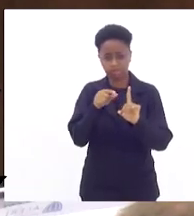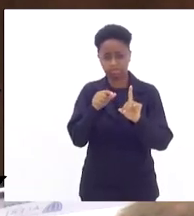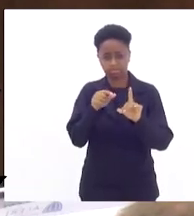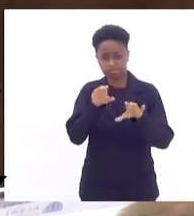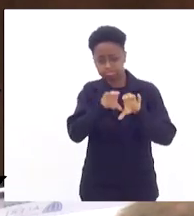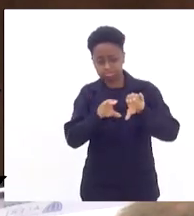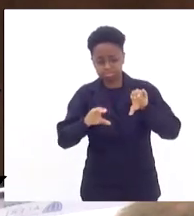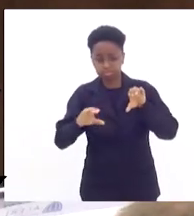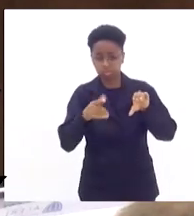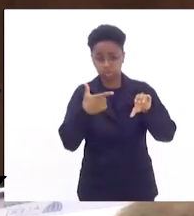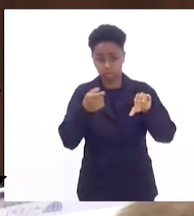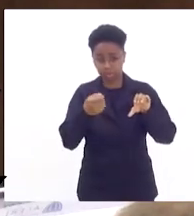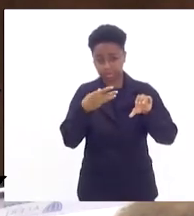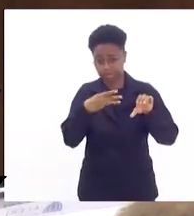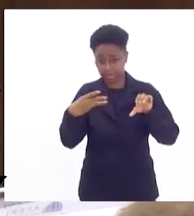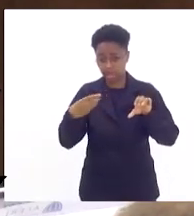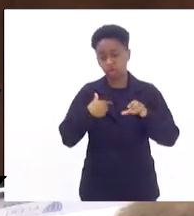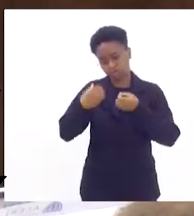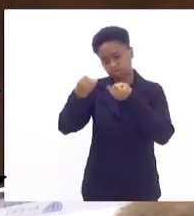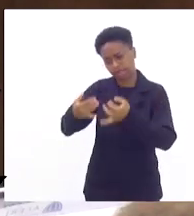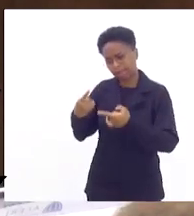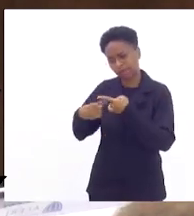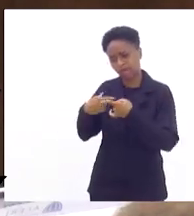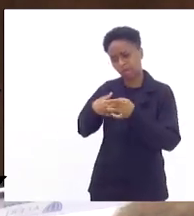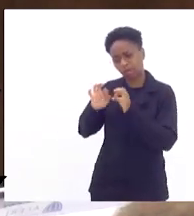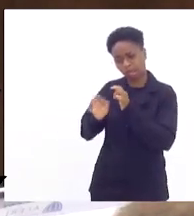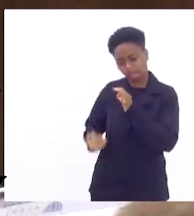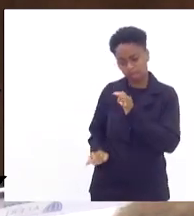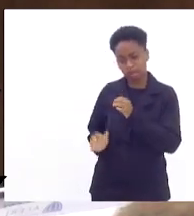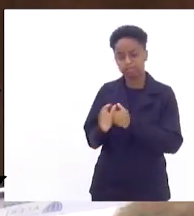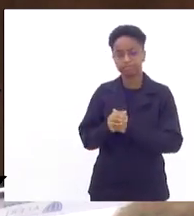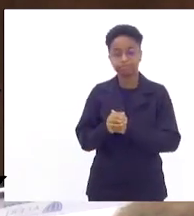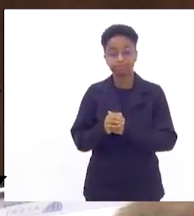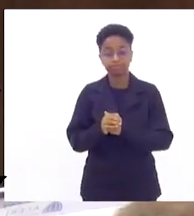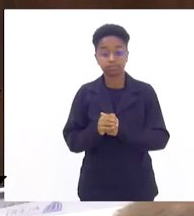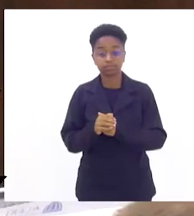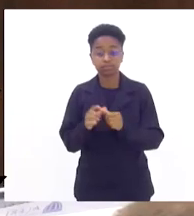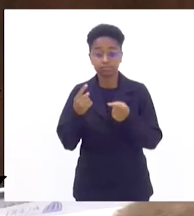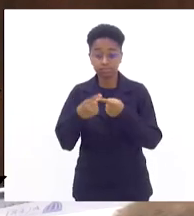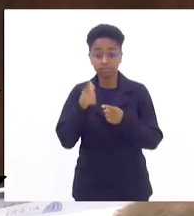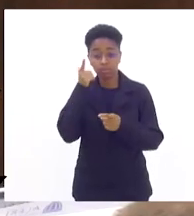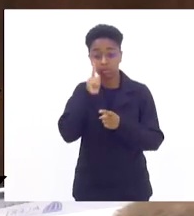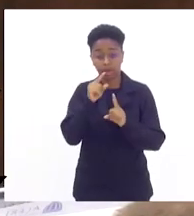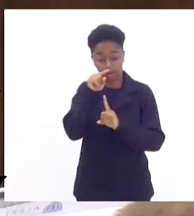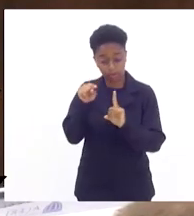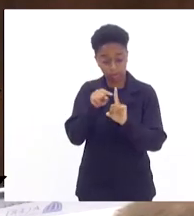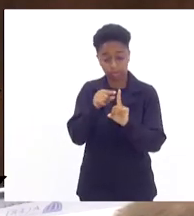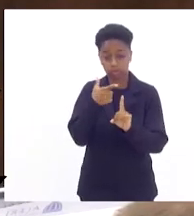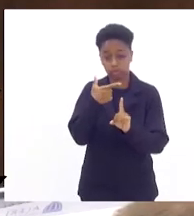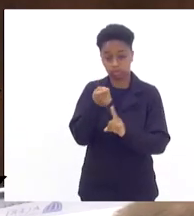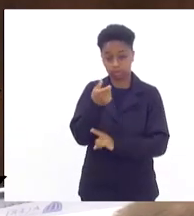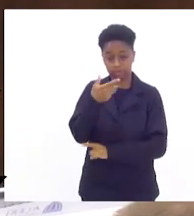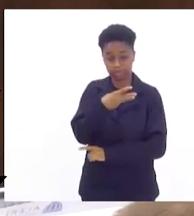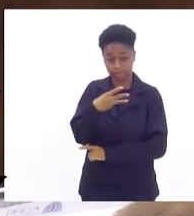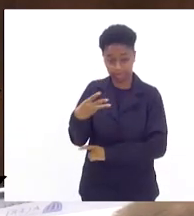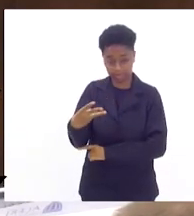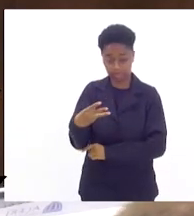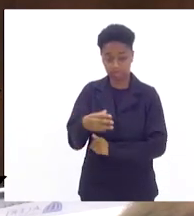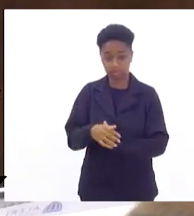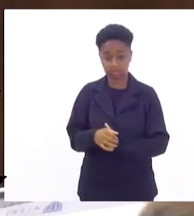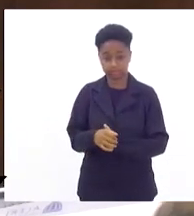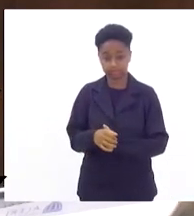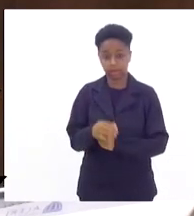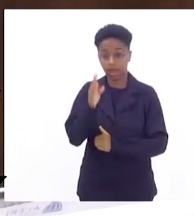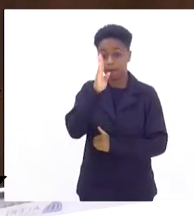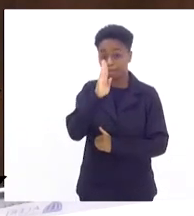2033, eu vou explicar o porquê que eu estou falando isso tudo, tá, presidente? Para cumprir essa meta em 2033, o